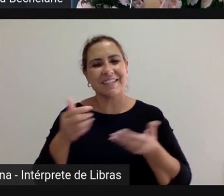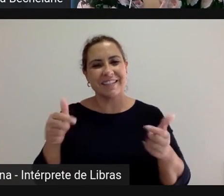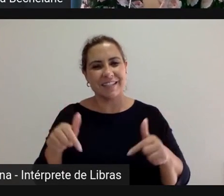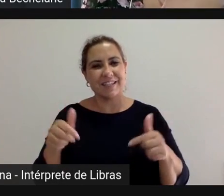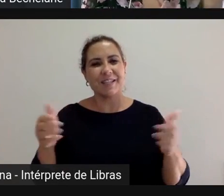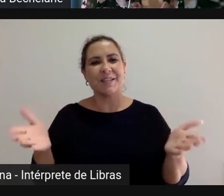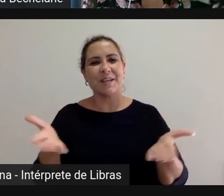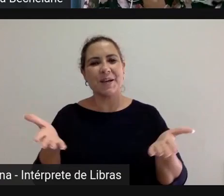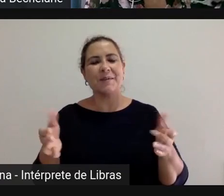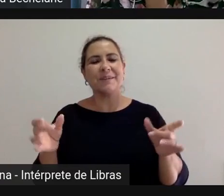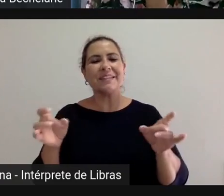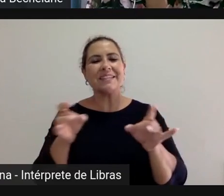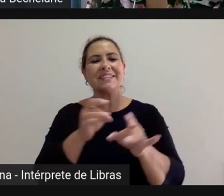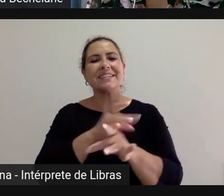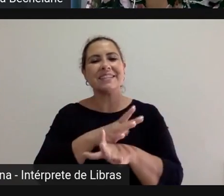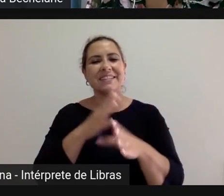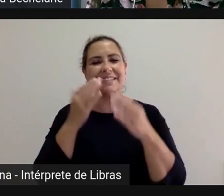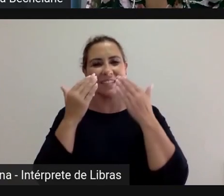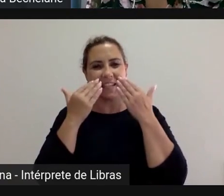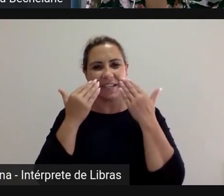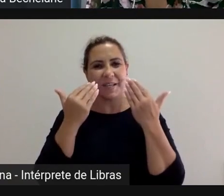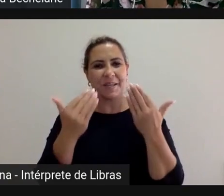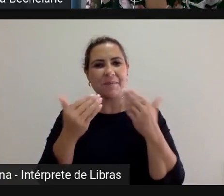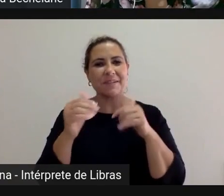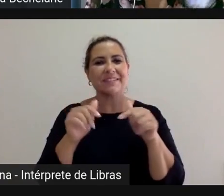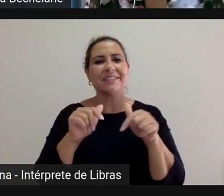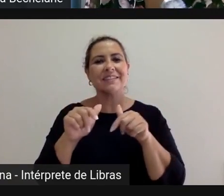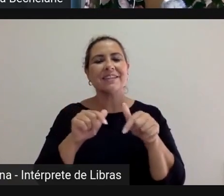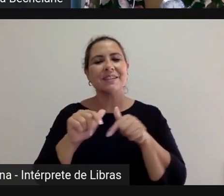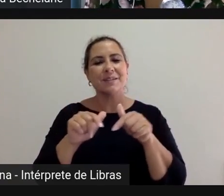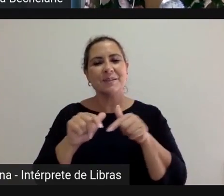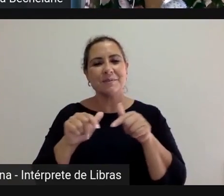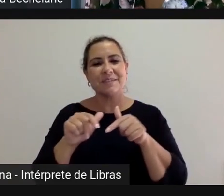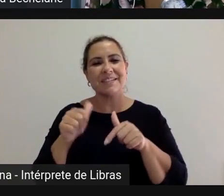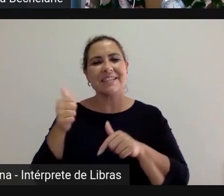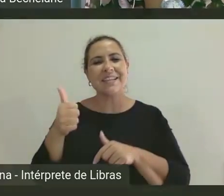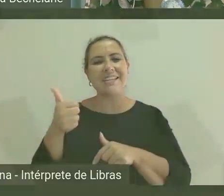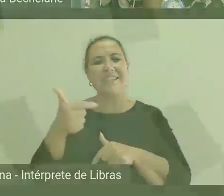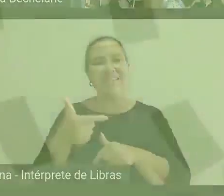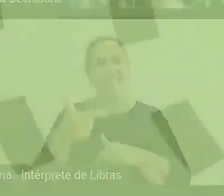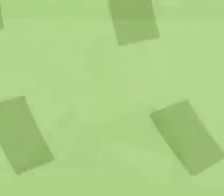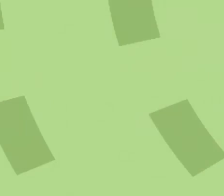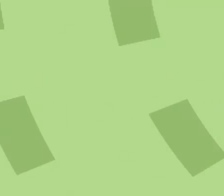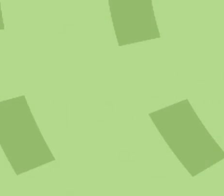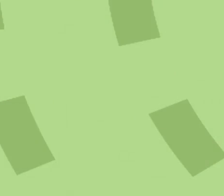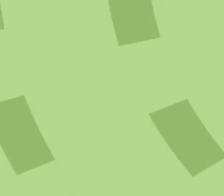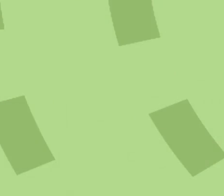sessão aqui de apresentação de trabalhos da 12ª jornada. Muito obrigado.